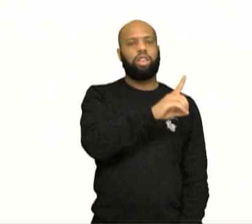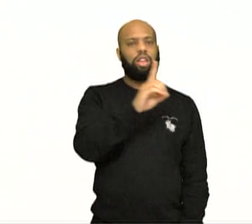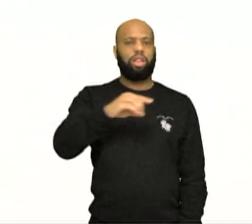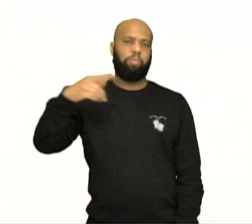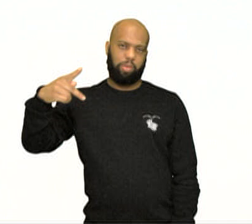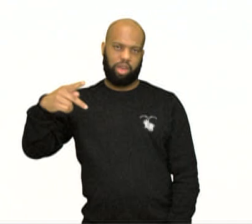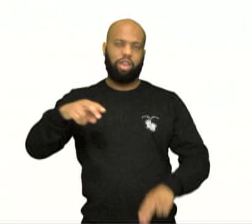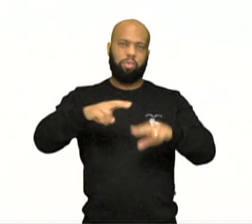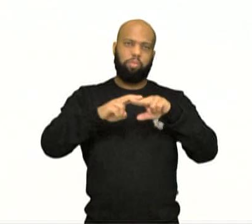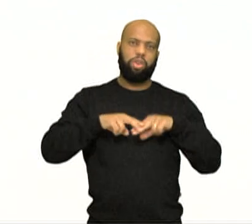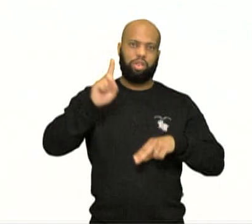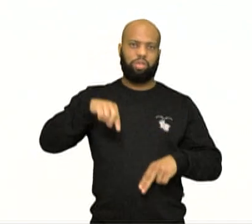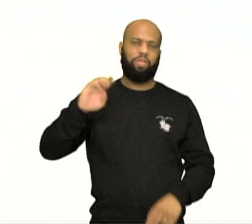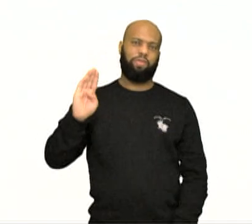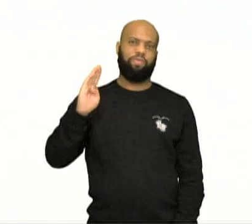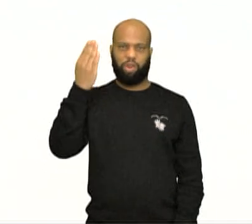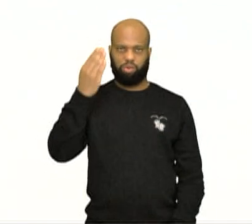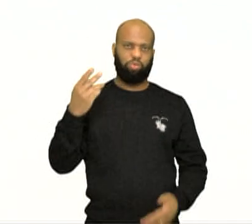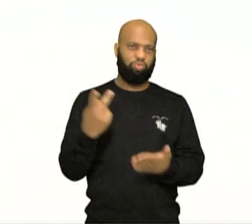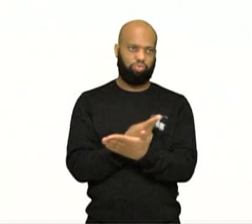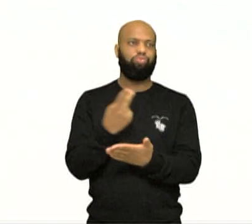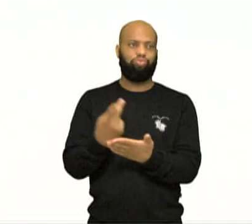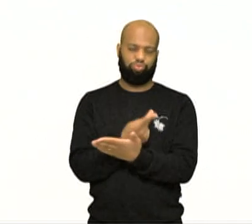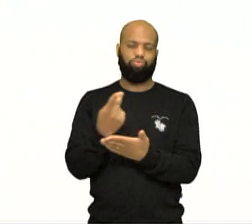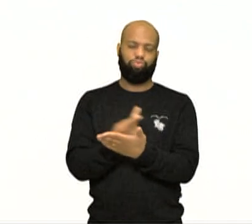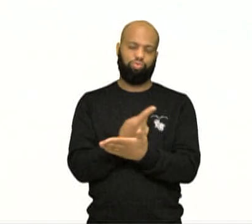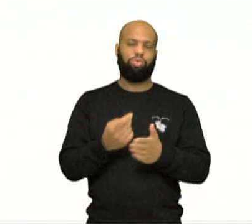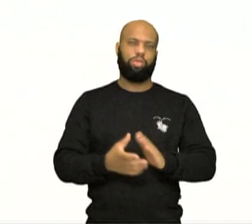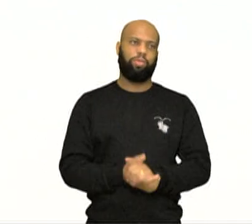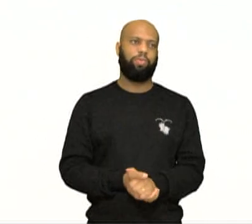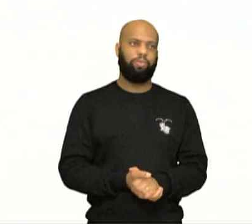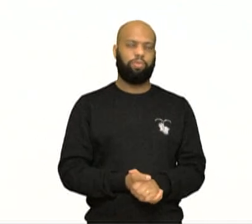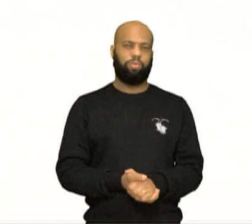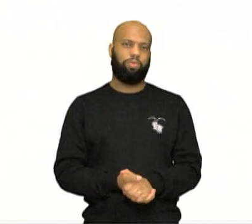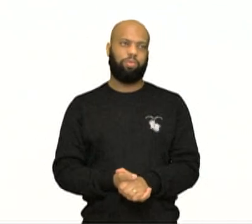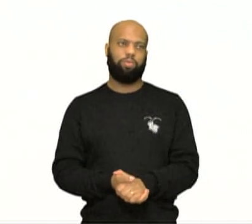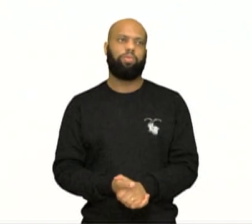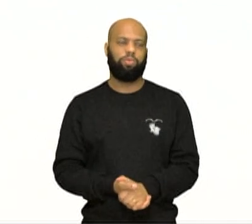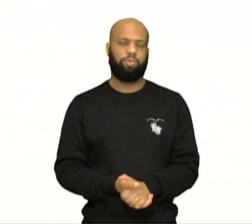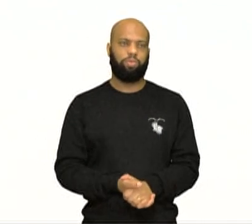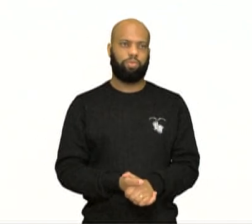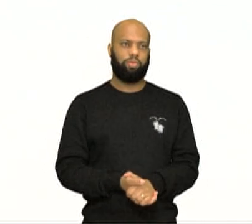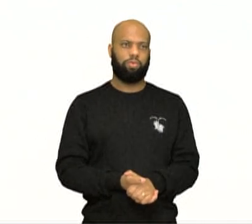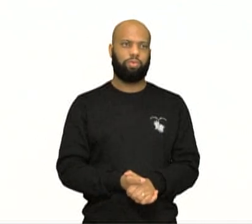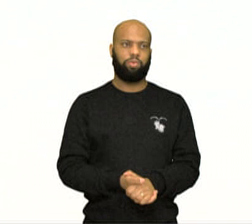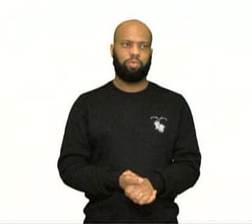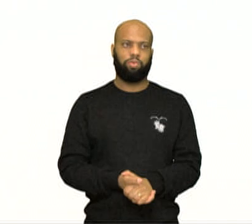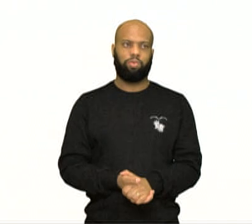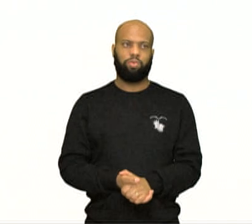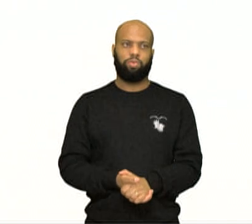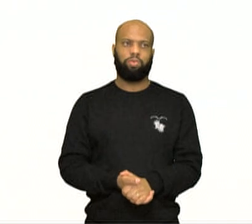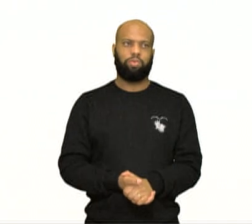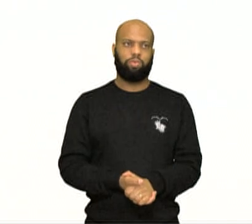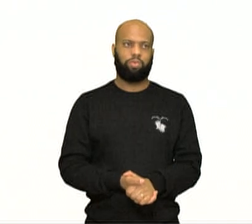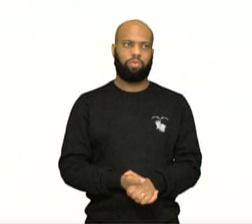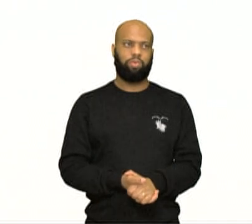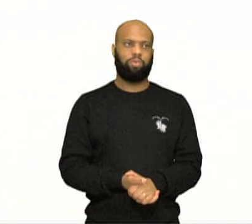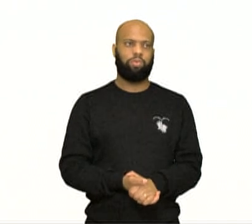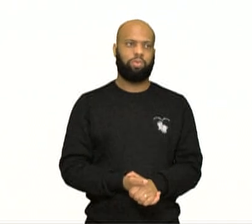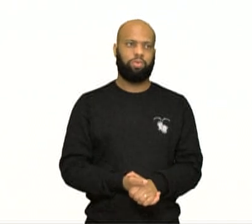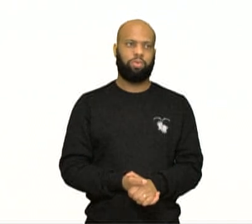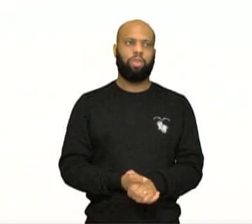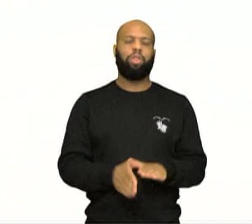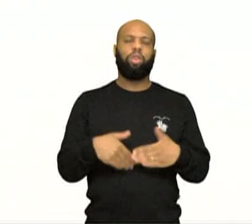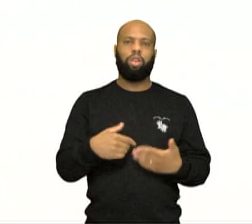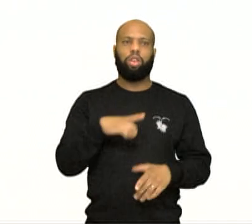falso, né? A tensão elétrica em volts tem o valor nulo em toda a extensão de uma linha equipotencial. Bom,